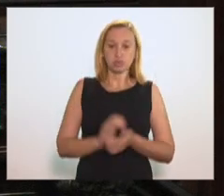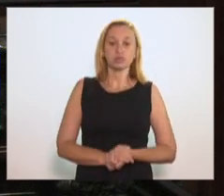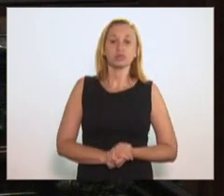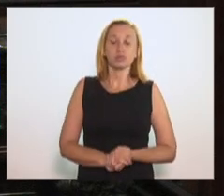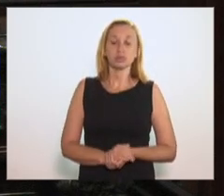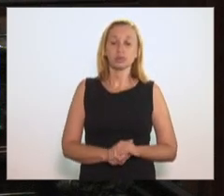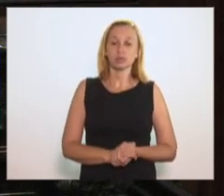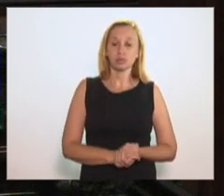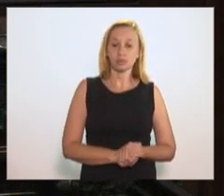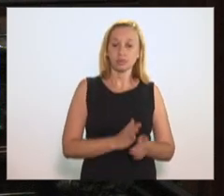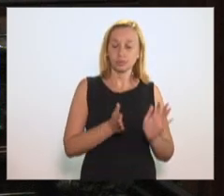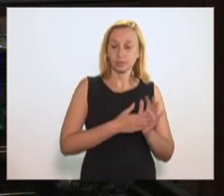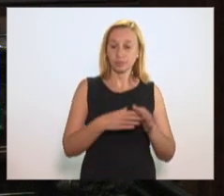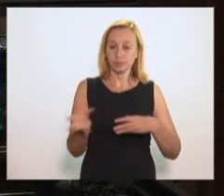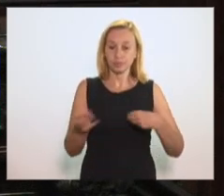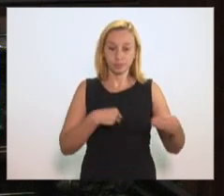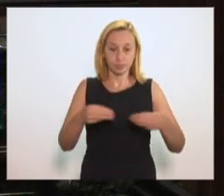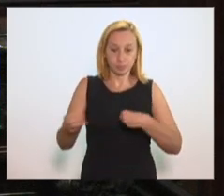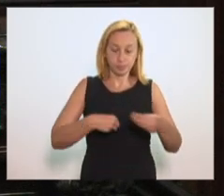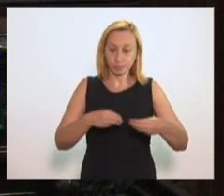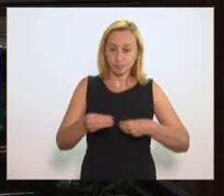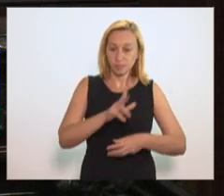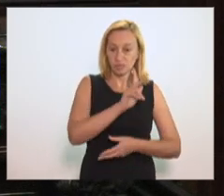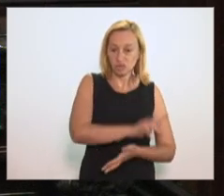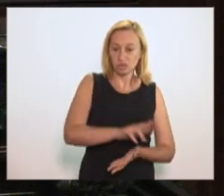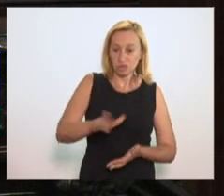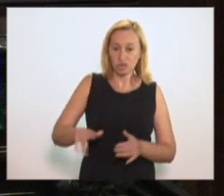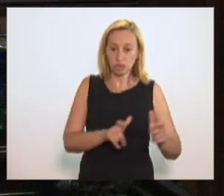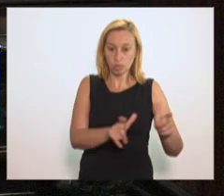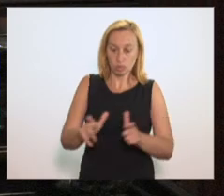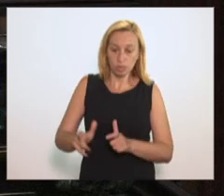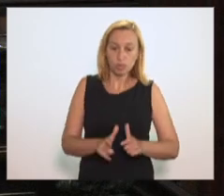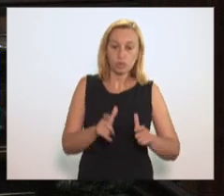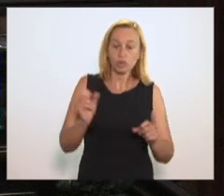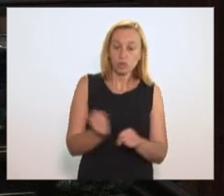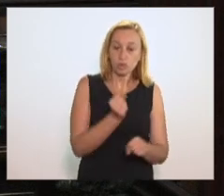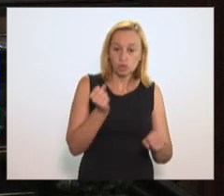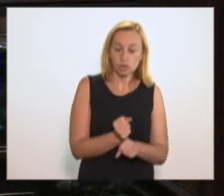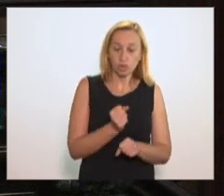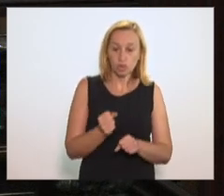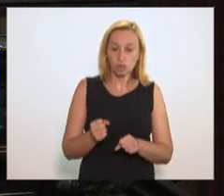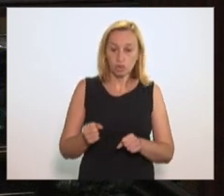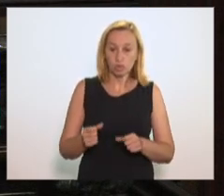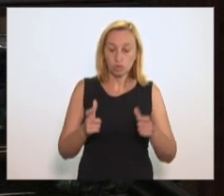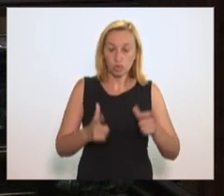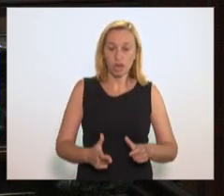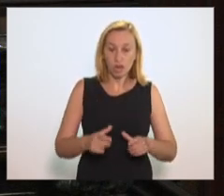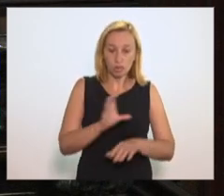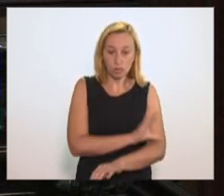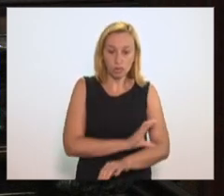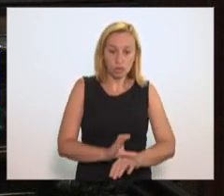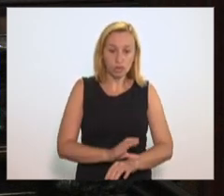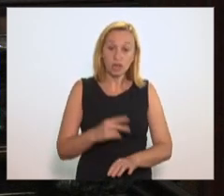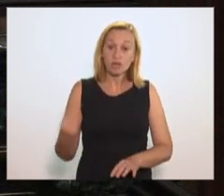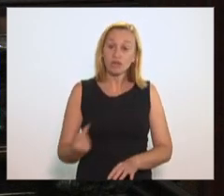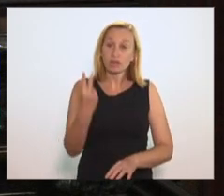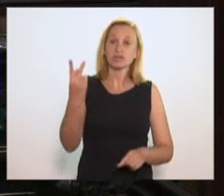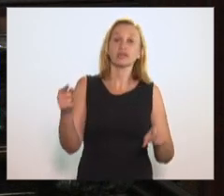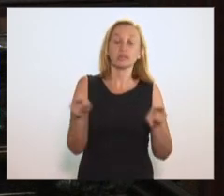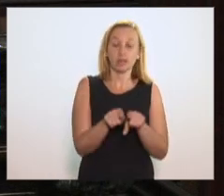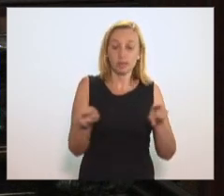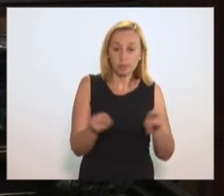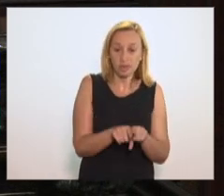propor essa articulação entre esses diferentes pontos construindo um corredor cultural ele busca valorizar também